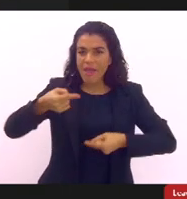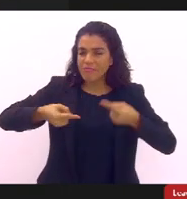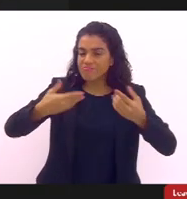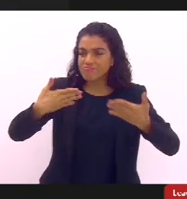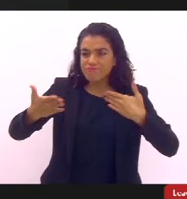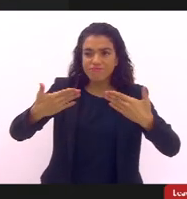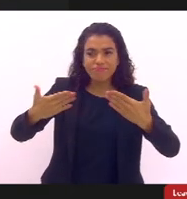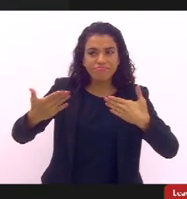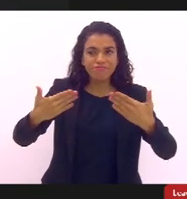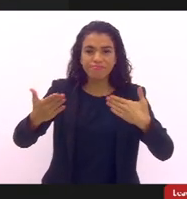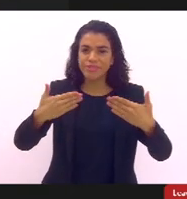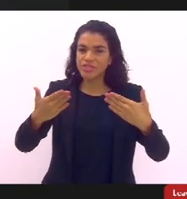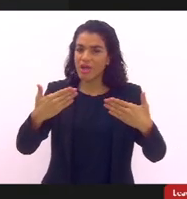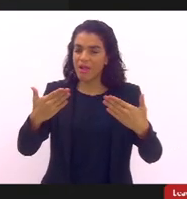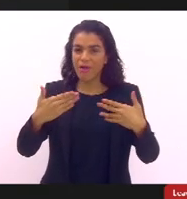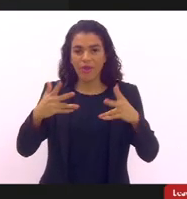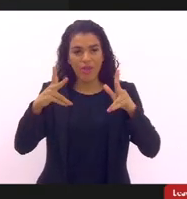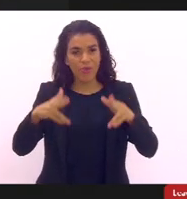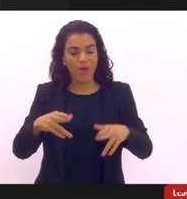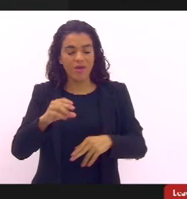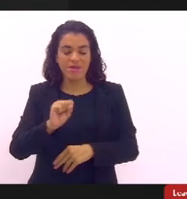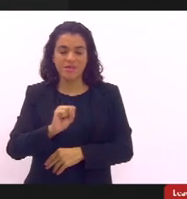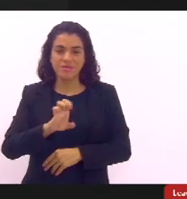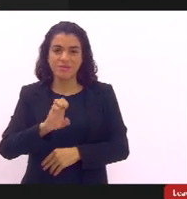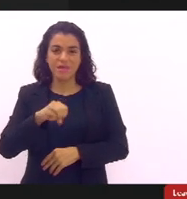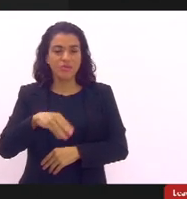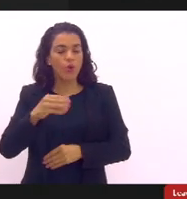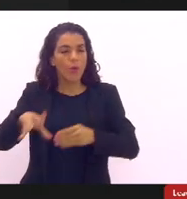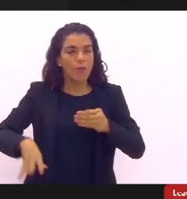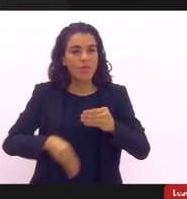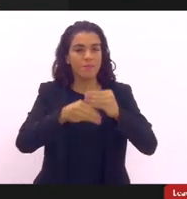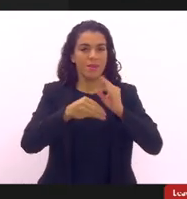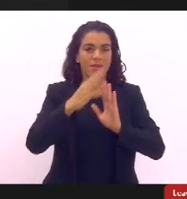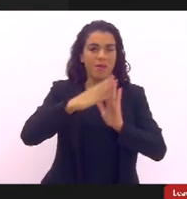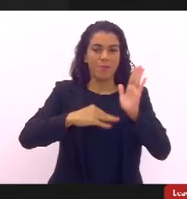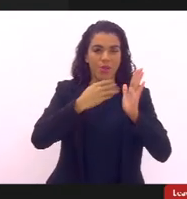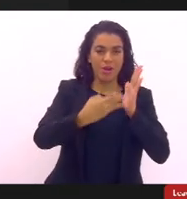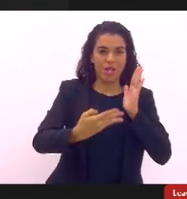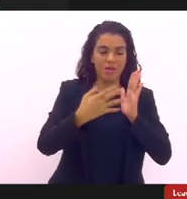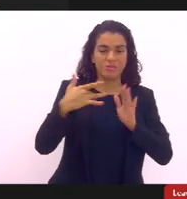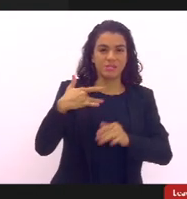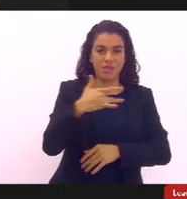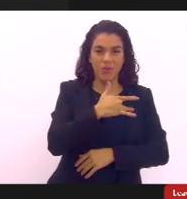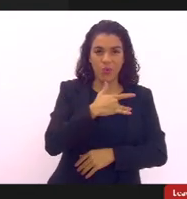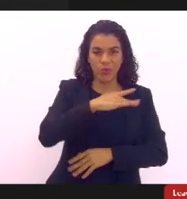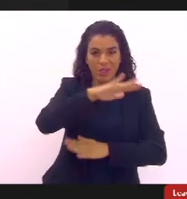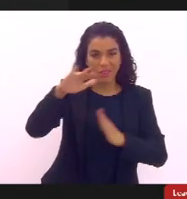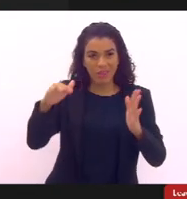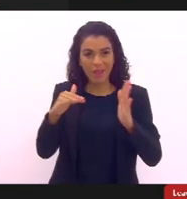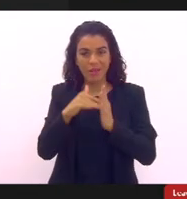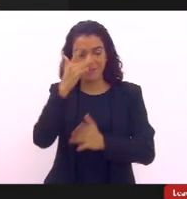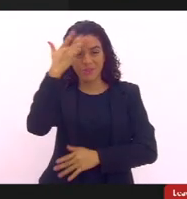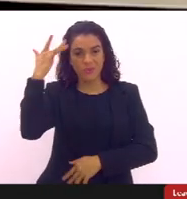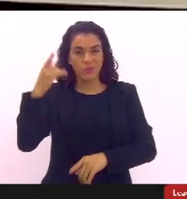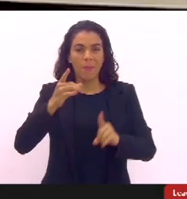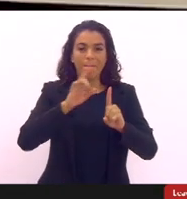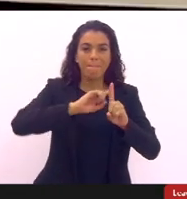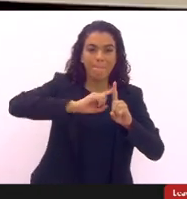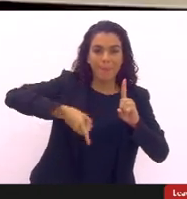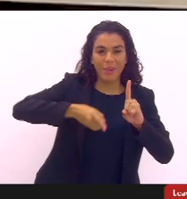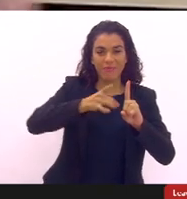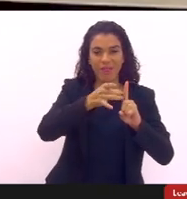a SES sobre como implantar o programa de saúde integral às pessoas privadas de liberdade e